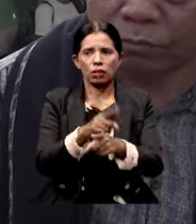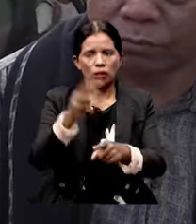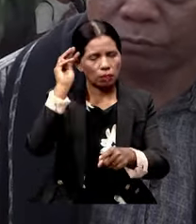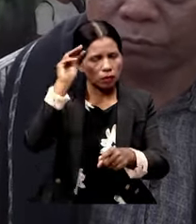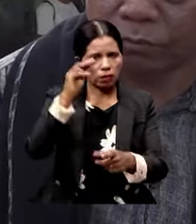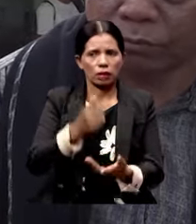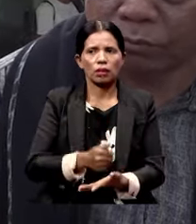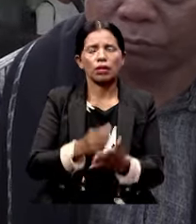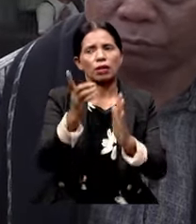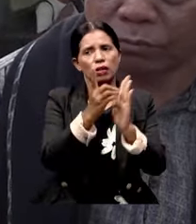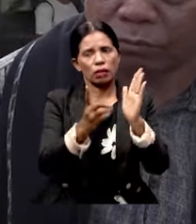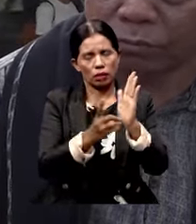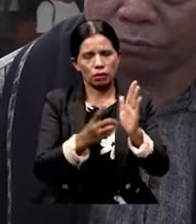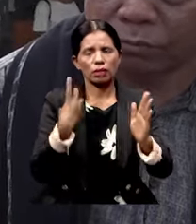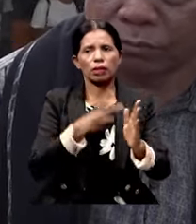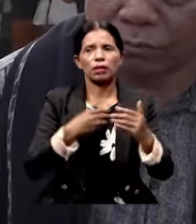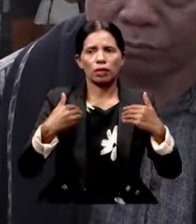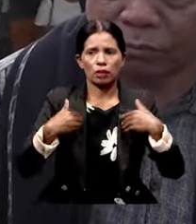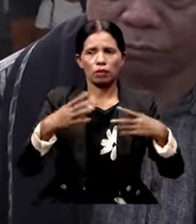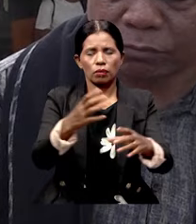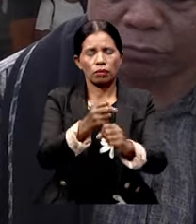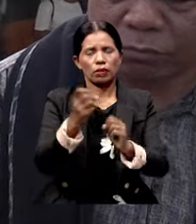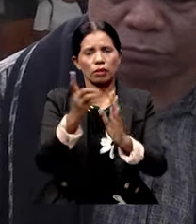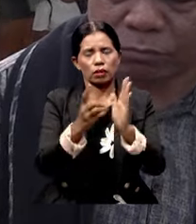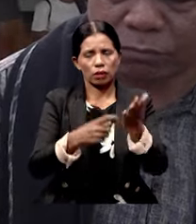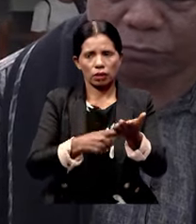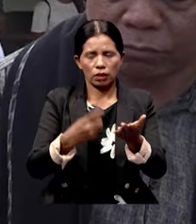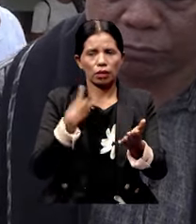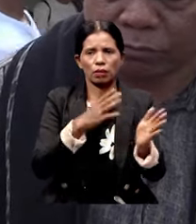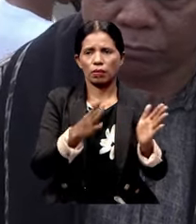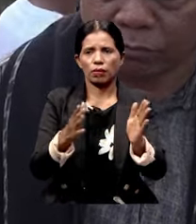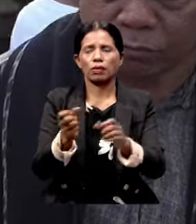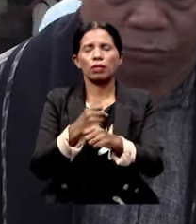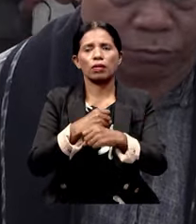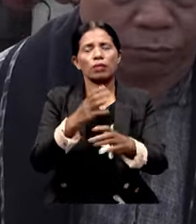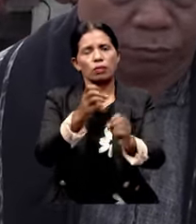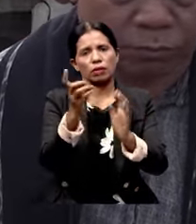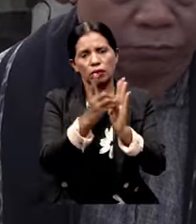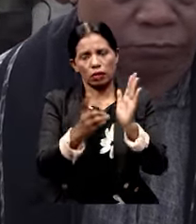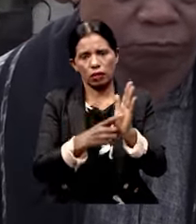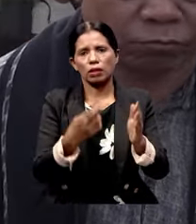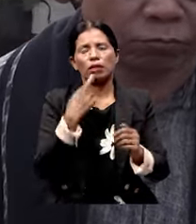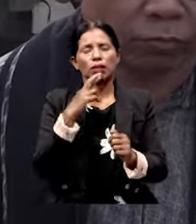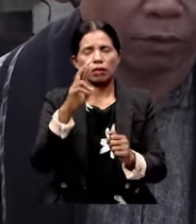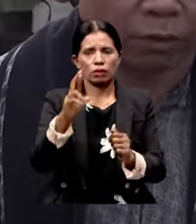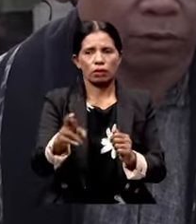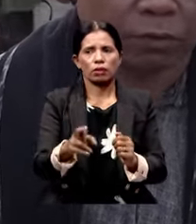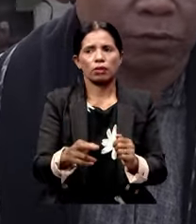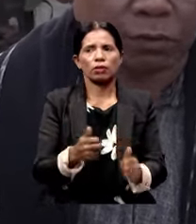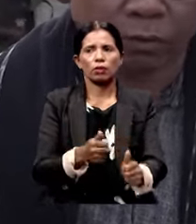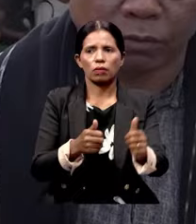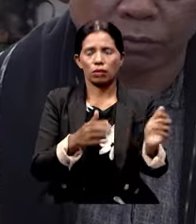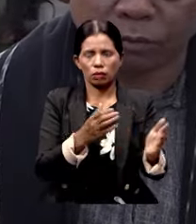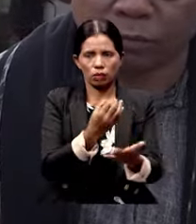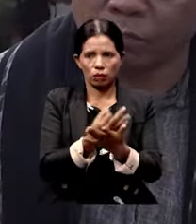tulu. Dados ita iha, levantamentos técnicos está preparado para atuar levantamentos, depois está responde faseada, tuir